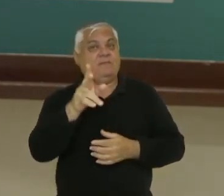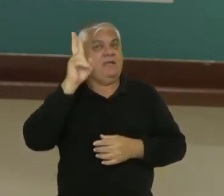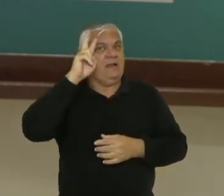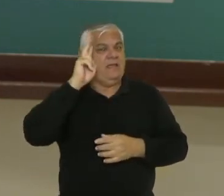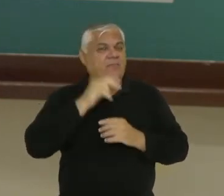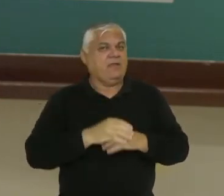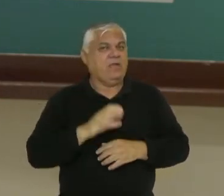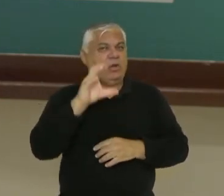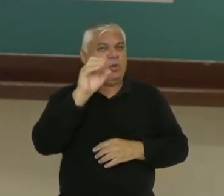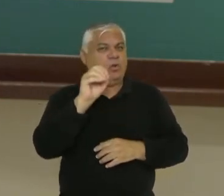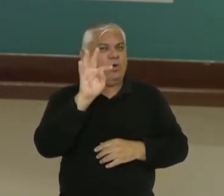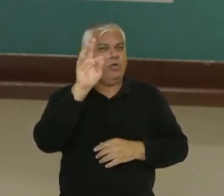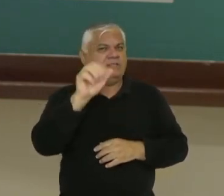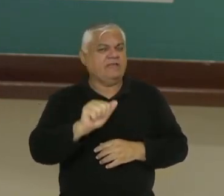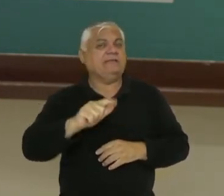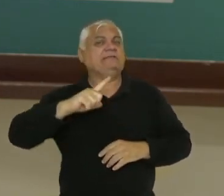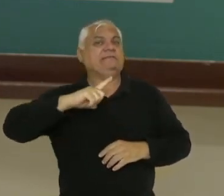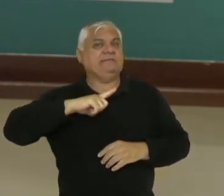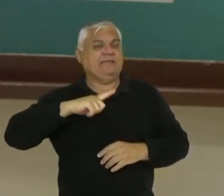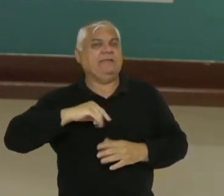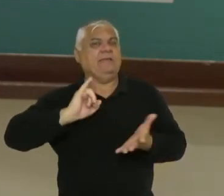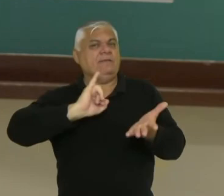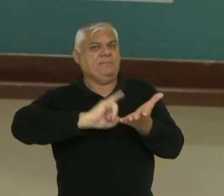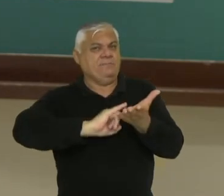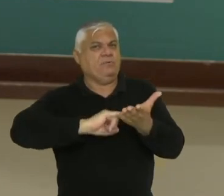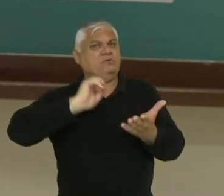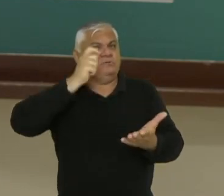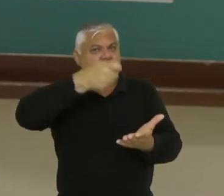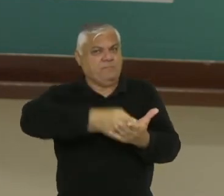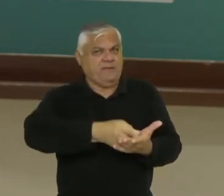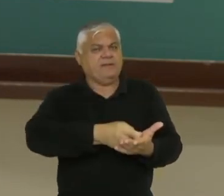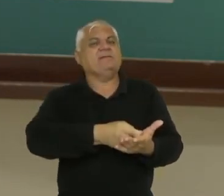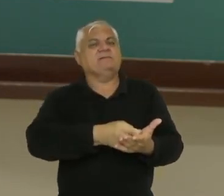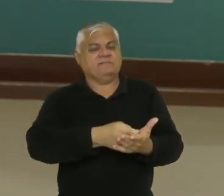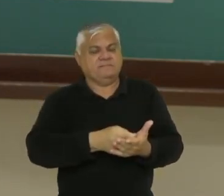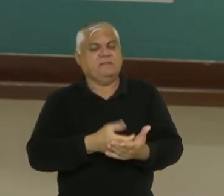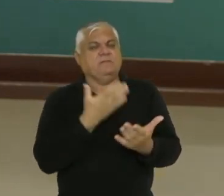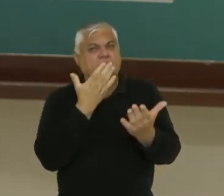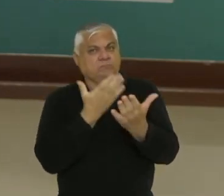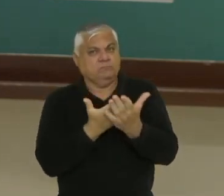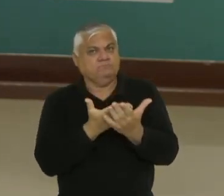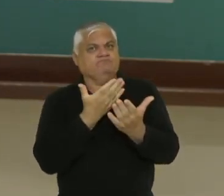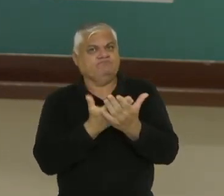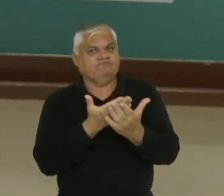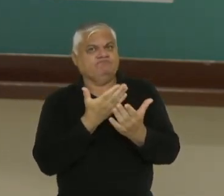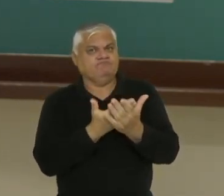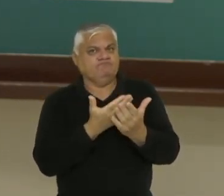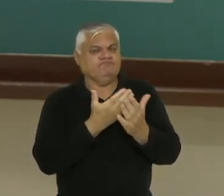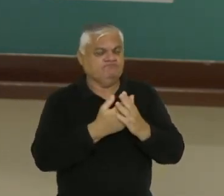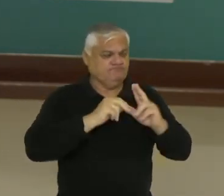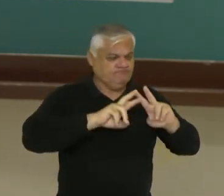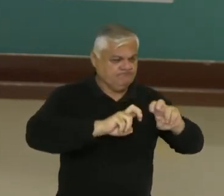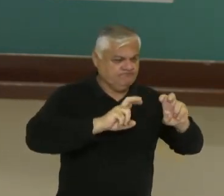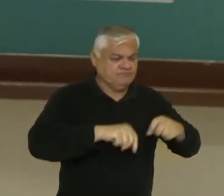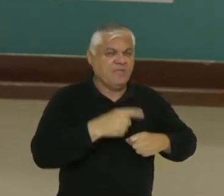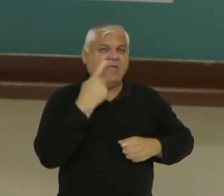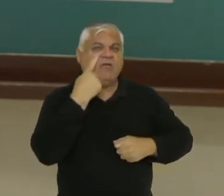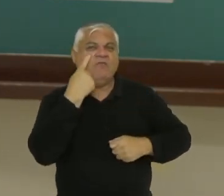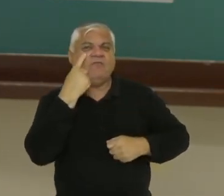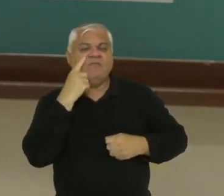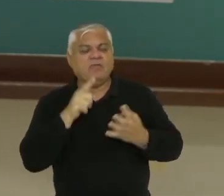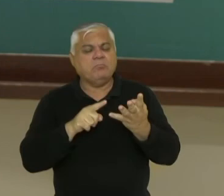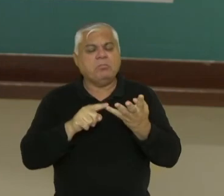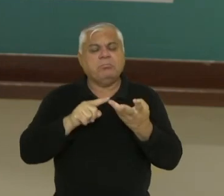cota também vai incidir imposto sobre essa cota, então você precisa estudar muito bem e ver qual a taxa de